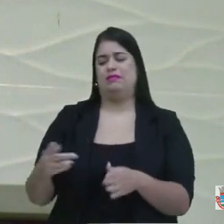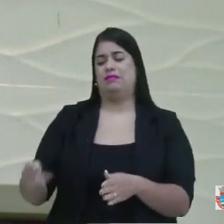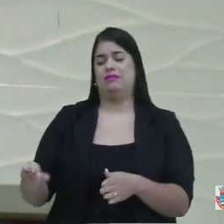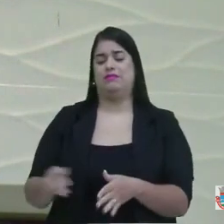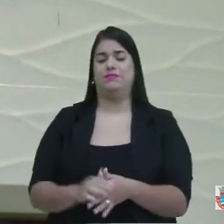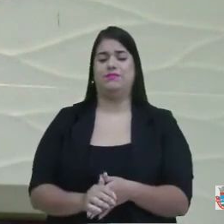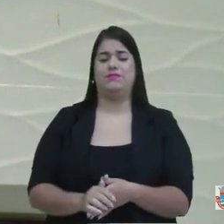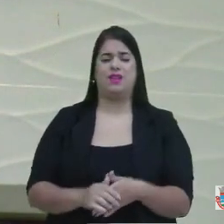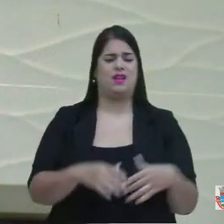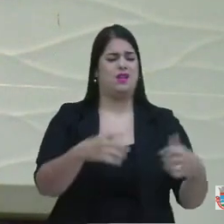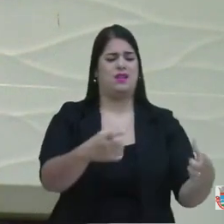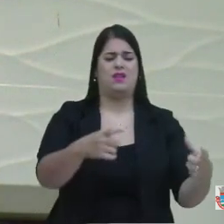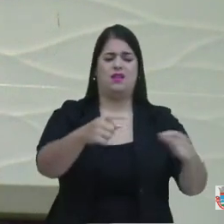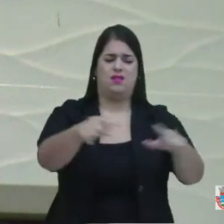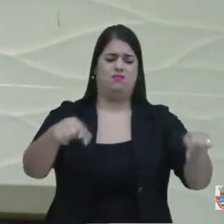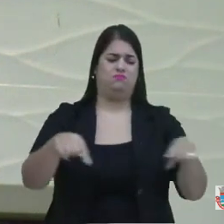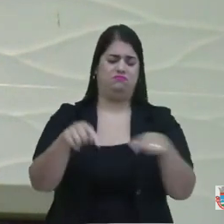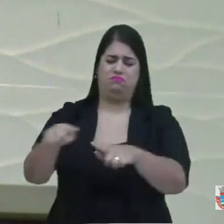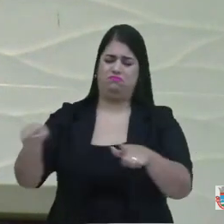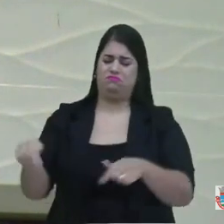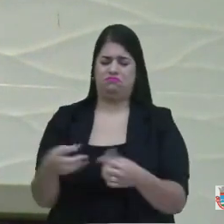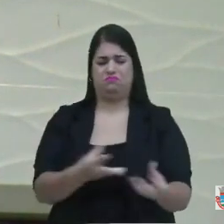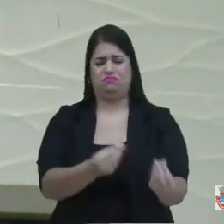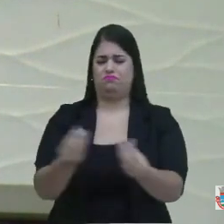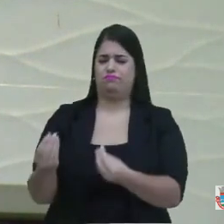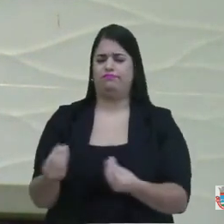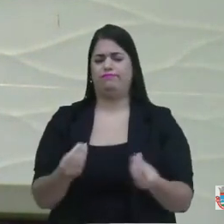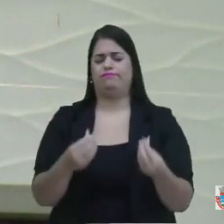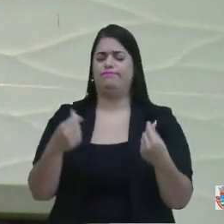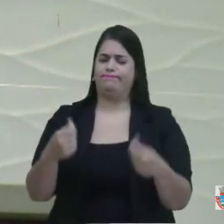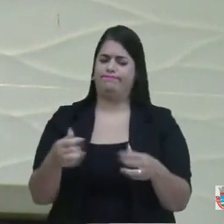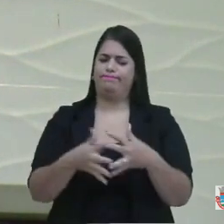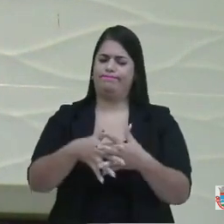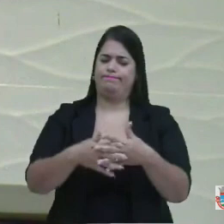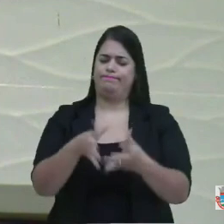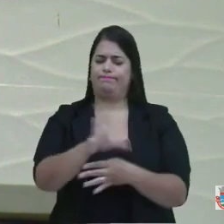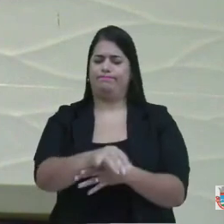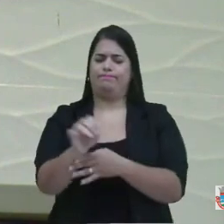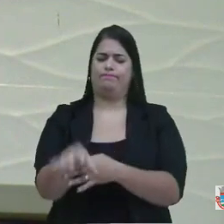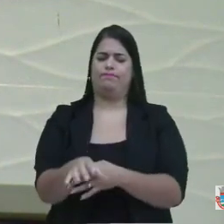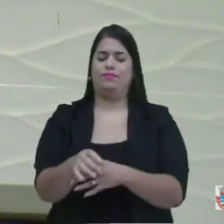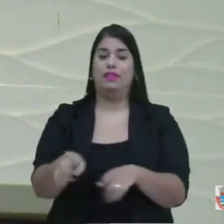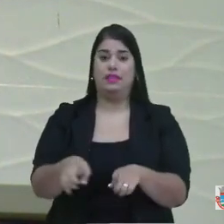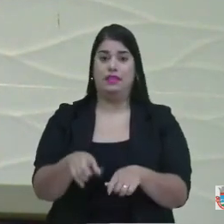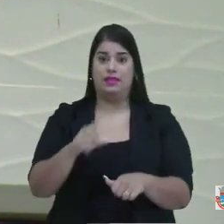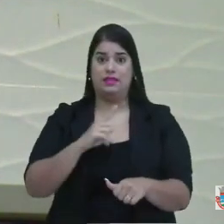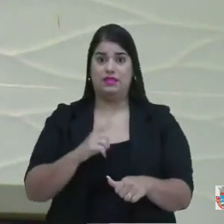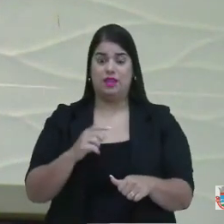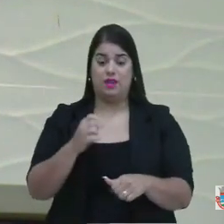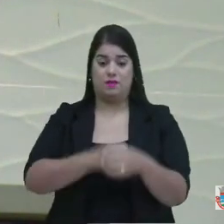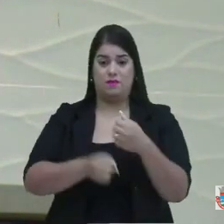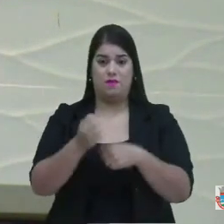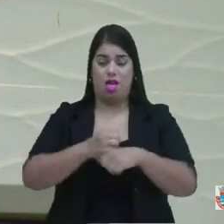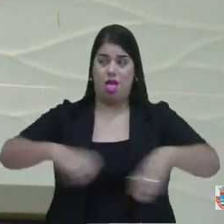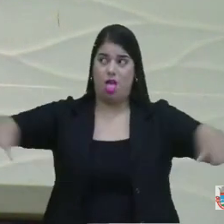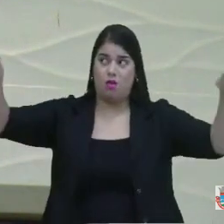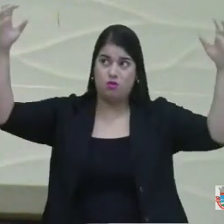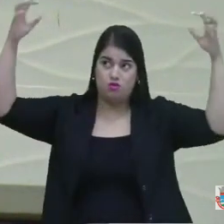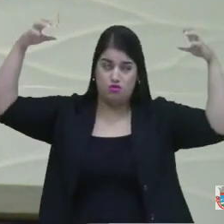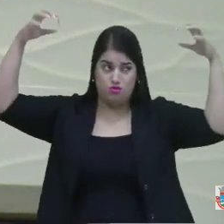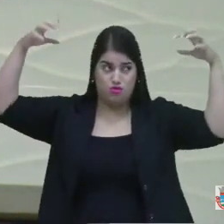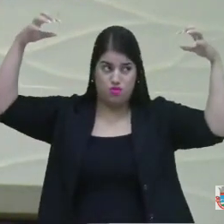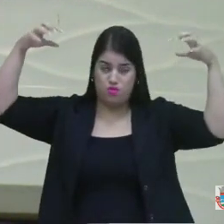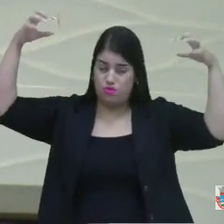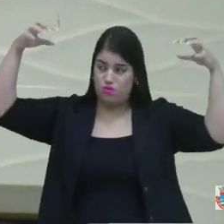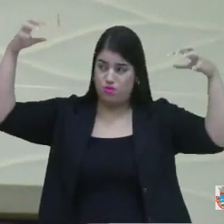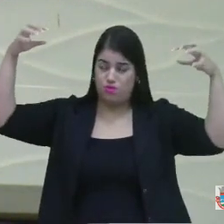muitos cantos que precisa passar máquina. Nós tivemos anos muito chuvosos, né? Chove, as estradas ficam ruins. Faz,